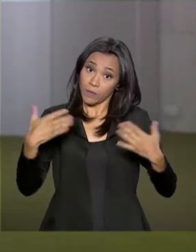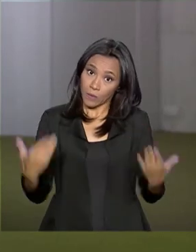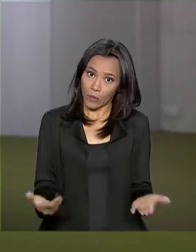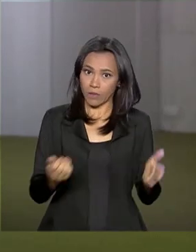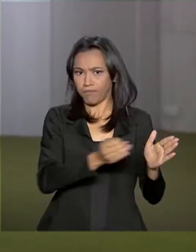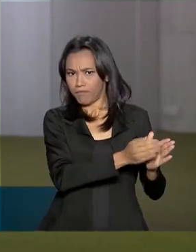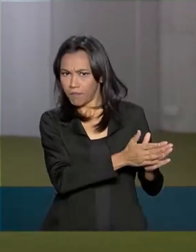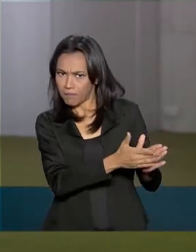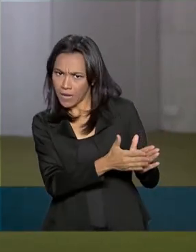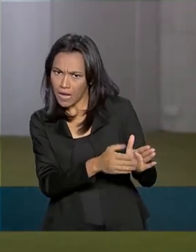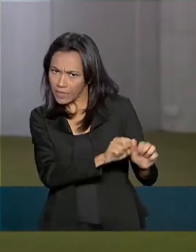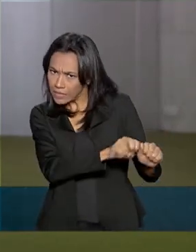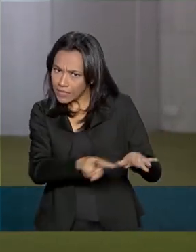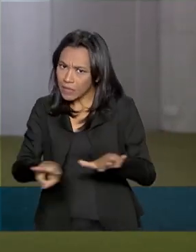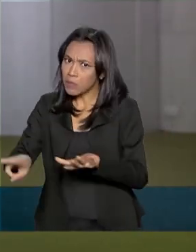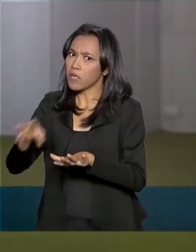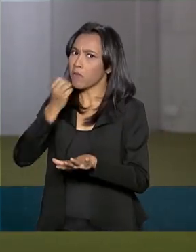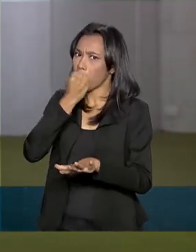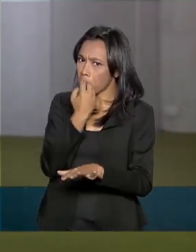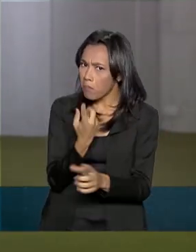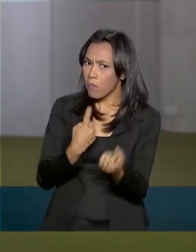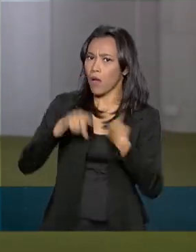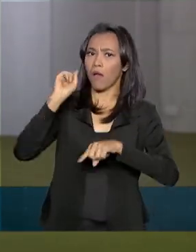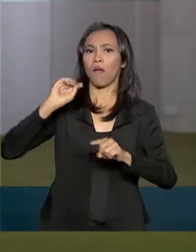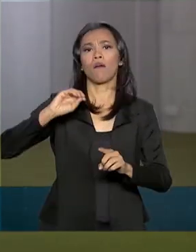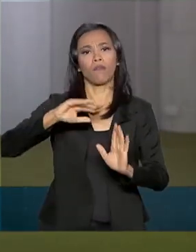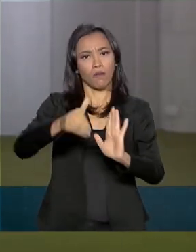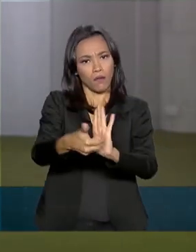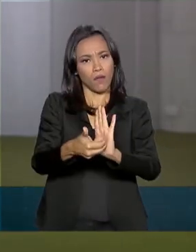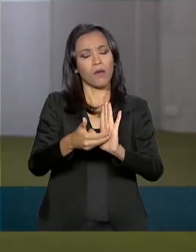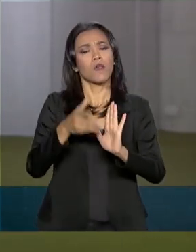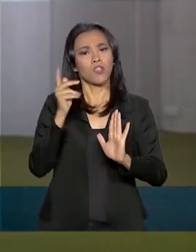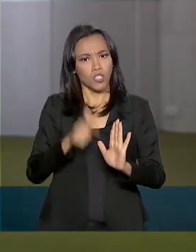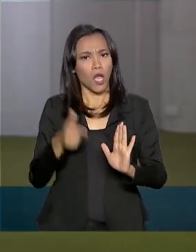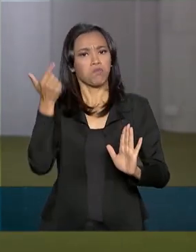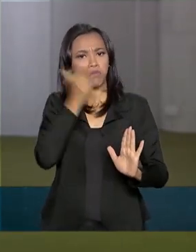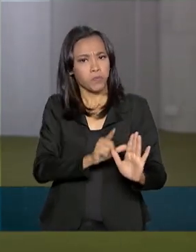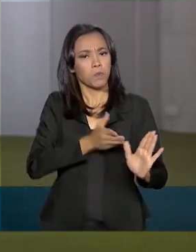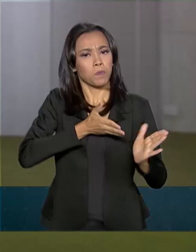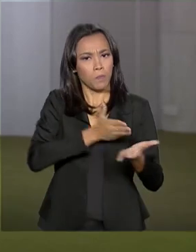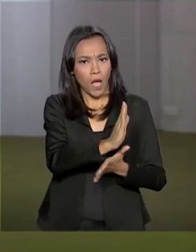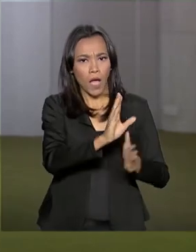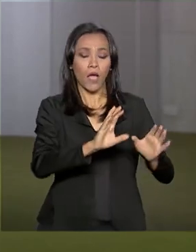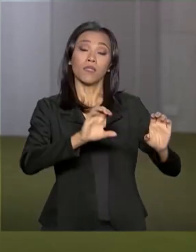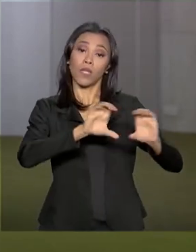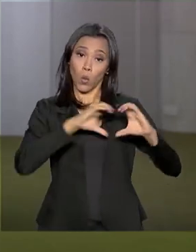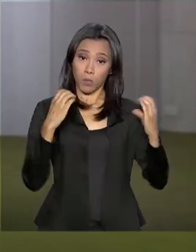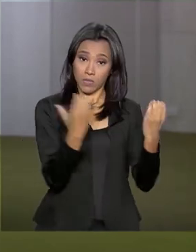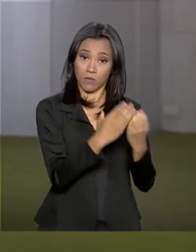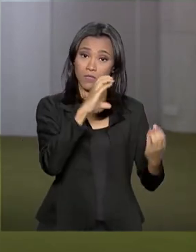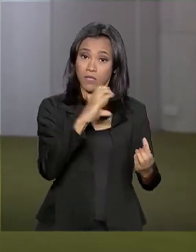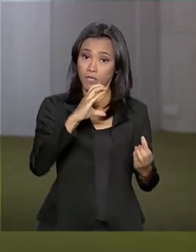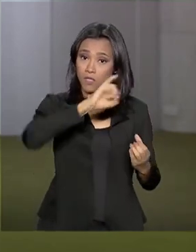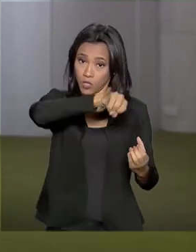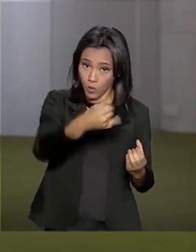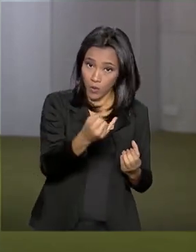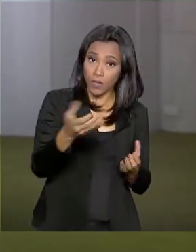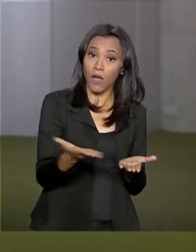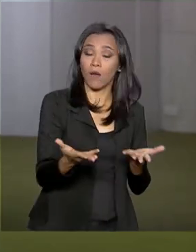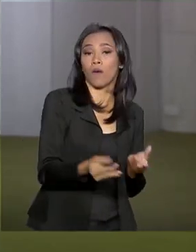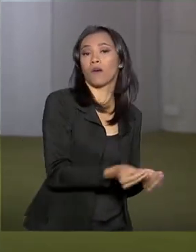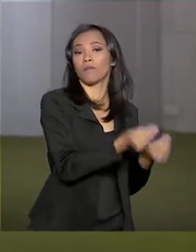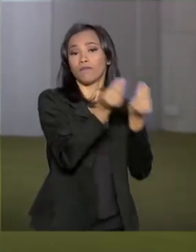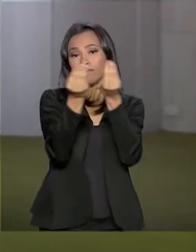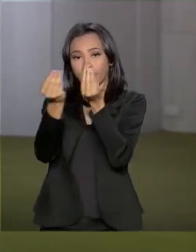bem sucedido aqui na câmara a reforma da previdência avançou como esperado a comissão especial que vai discutir o conteúdo